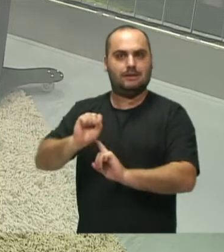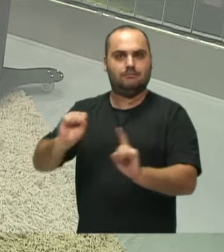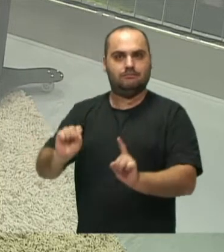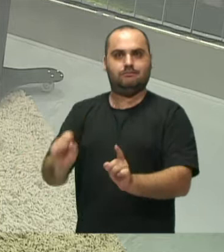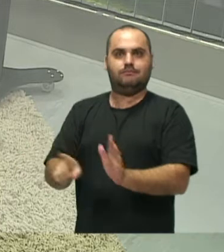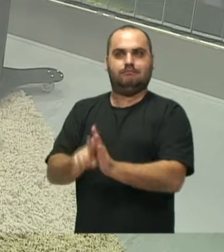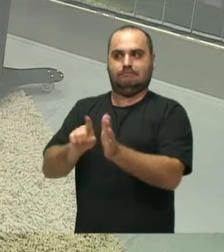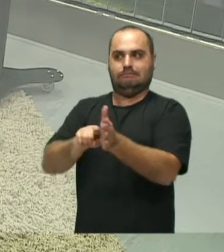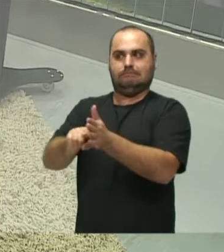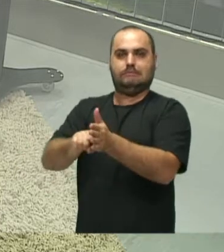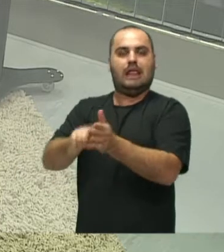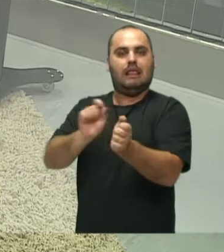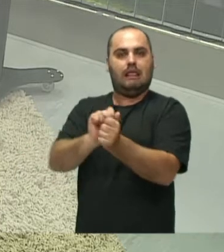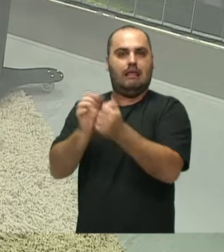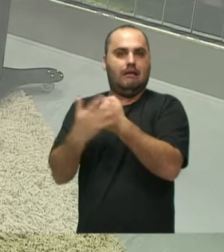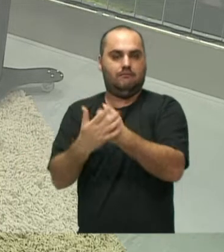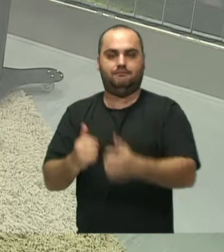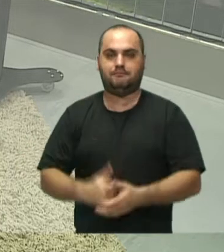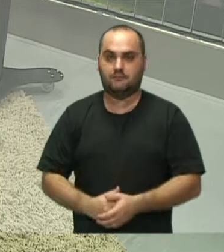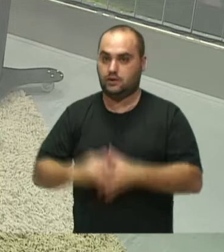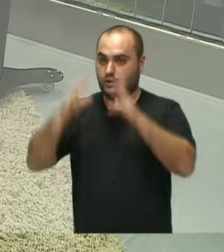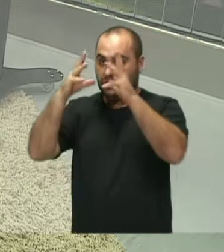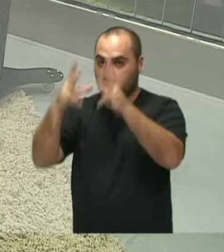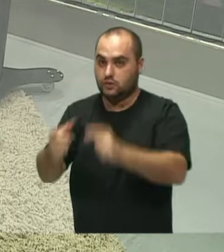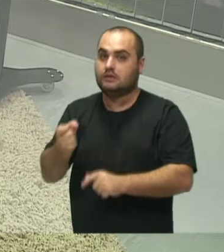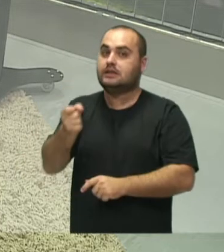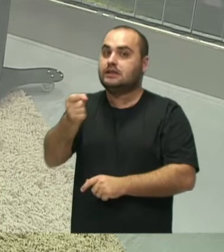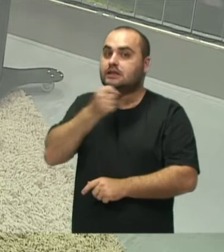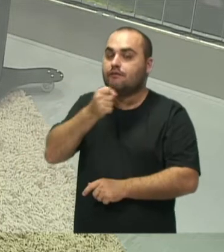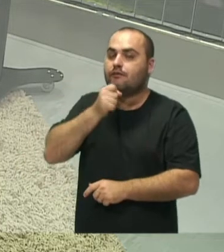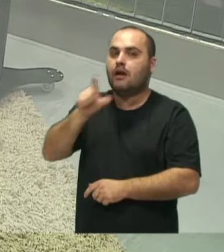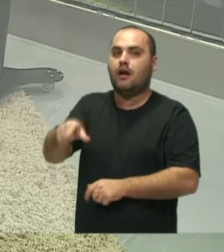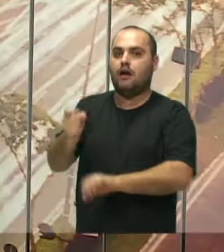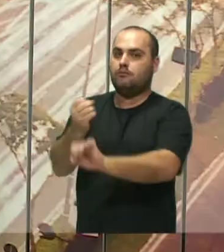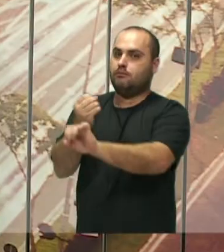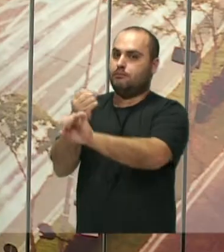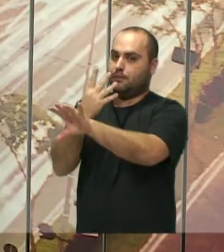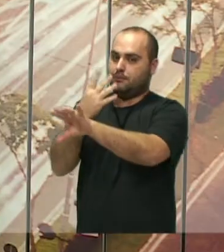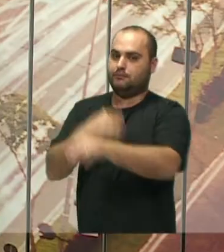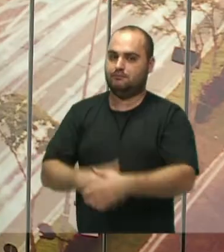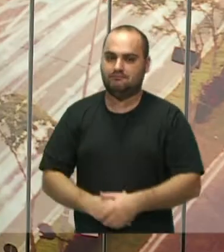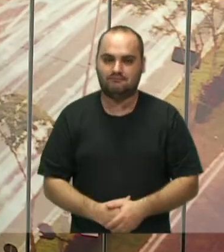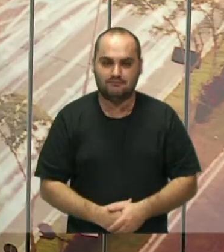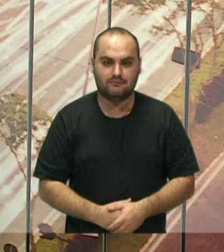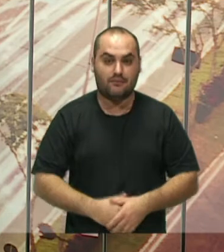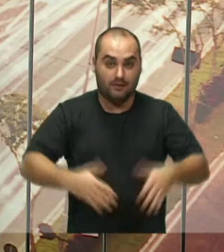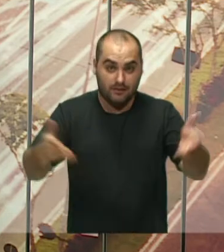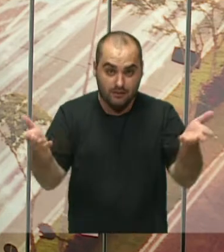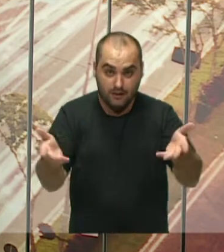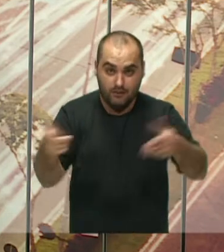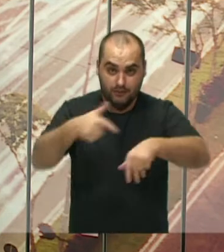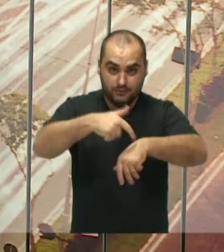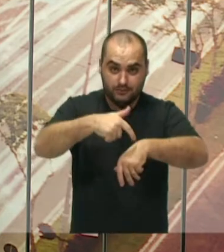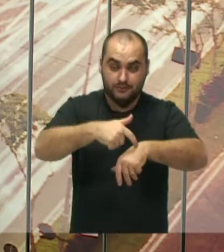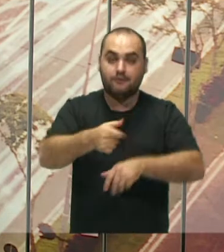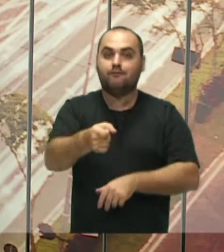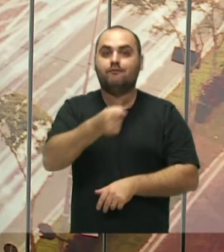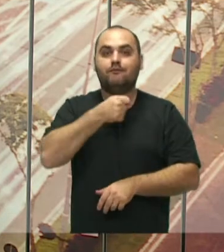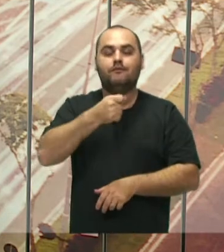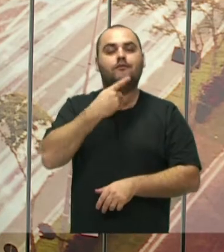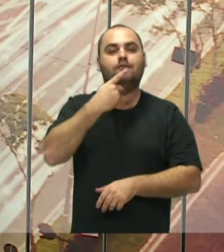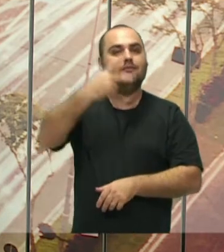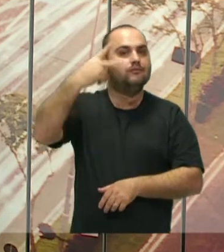pandemia de covid-19 todas as nossas entrevistas são realizadas de forma remota e nesta Temporada do programa Fala Vereador